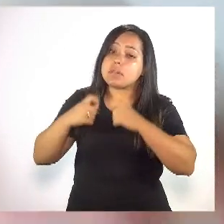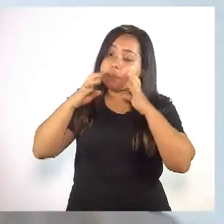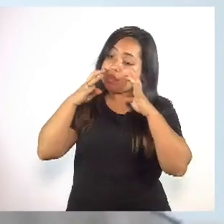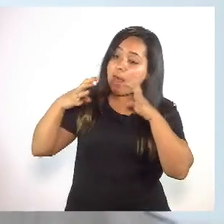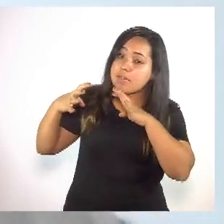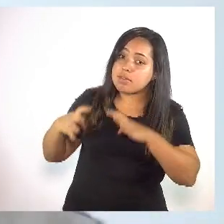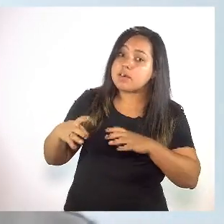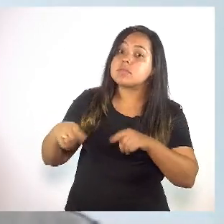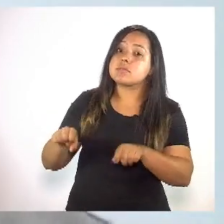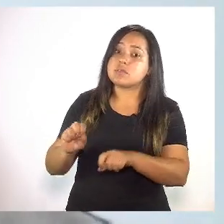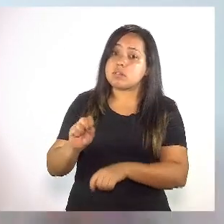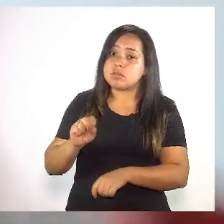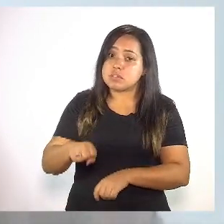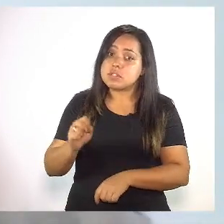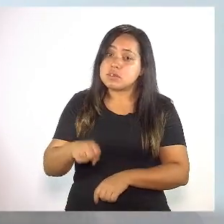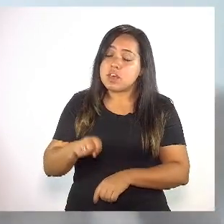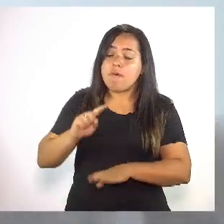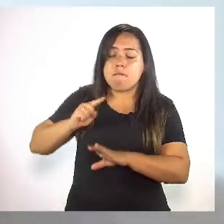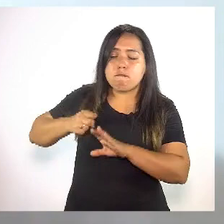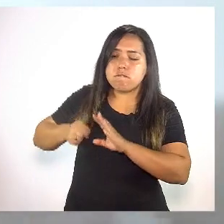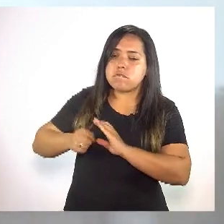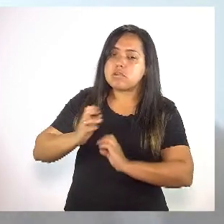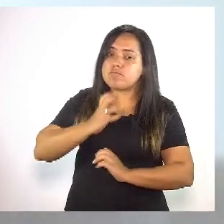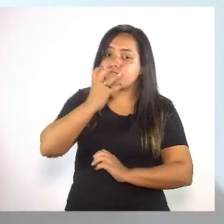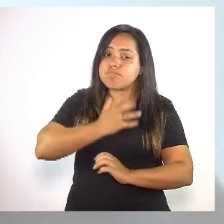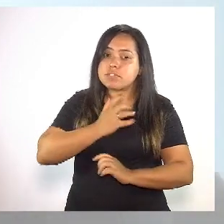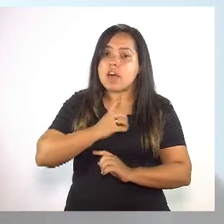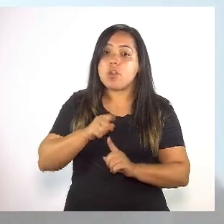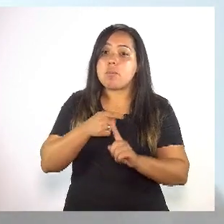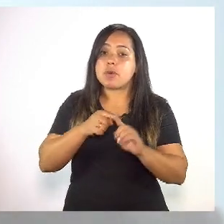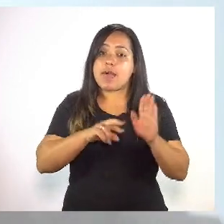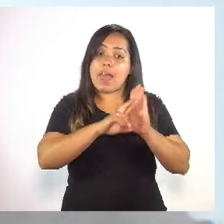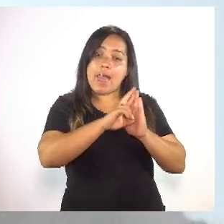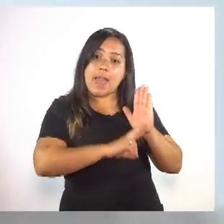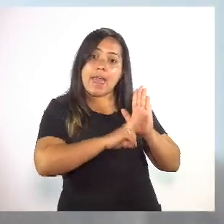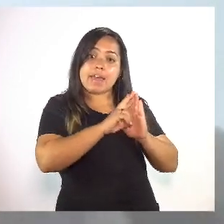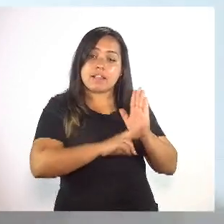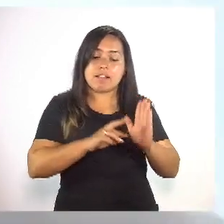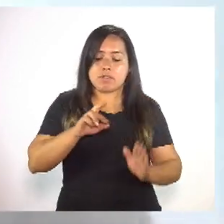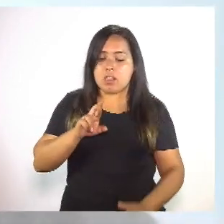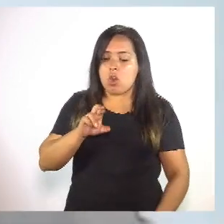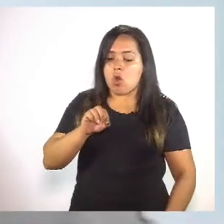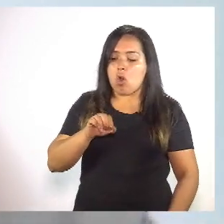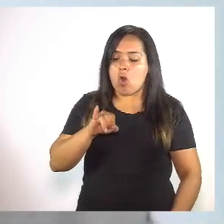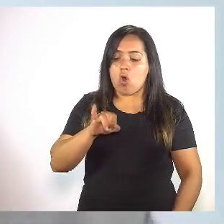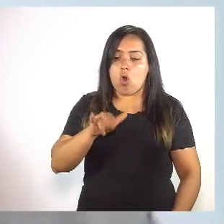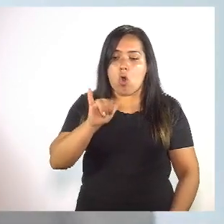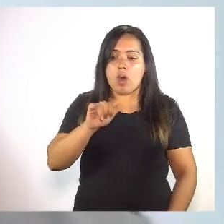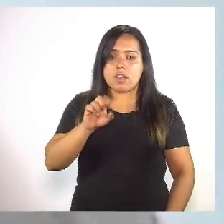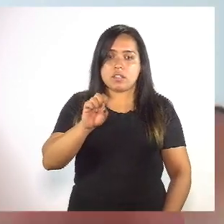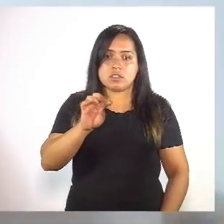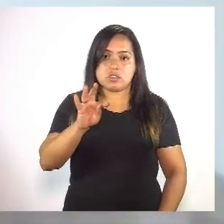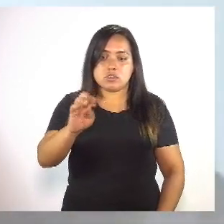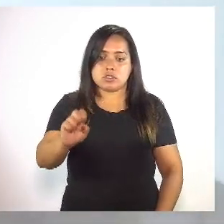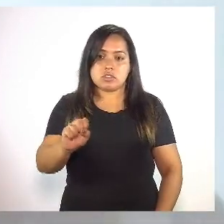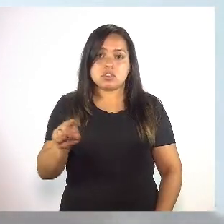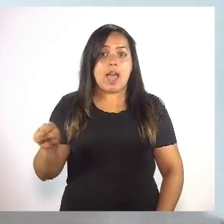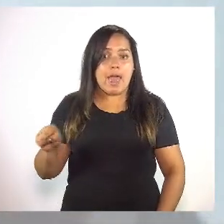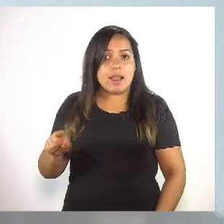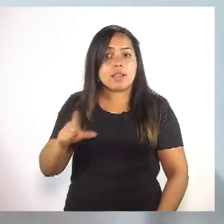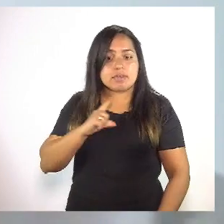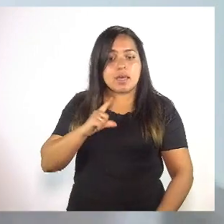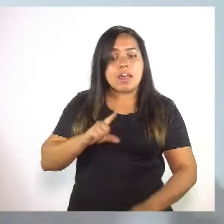a nossa atenção mais a fundo, mesmo com a vedação sobre os royalties, mas a lei complementar que instituiu o FISED, ela